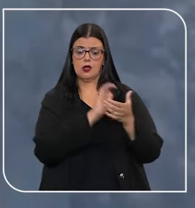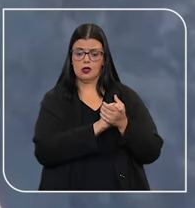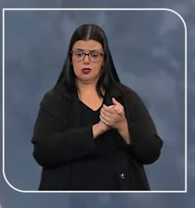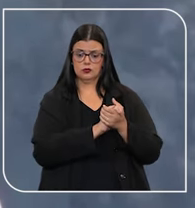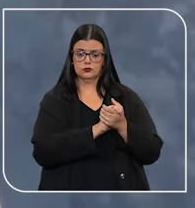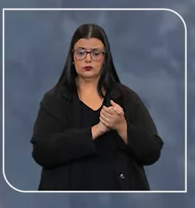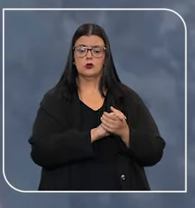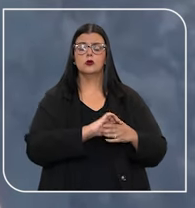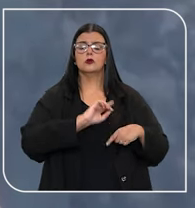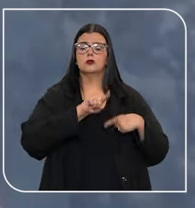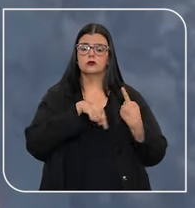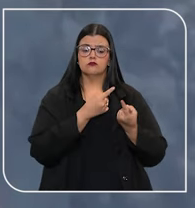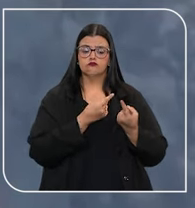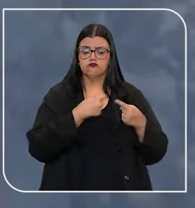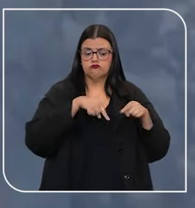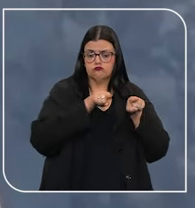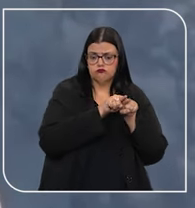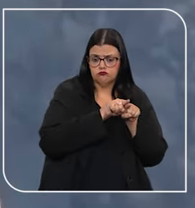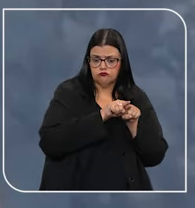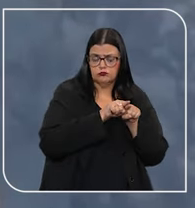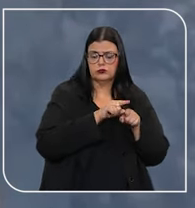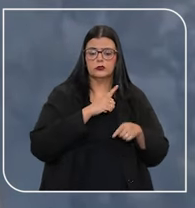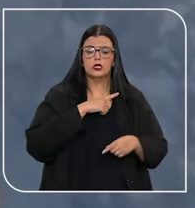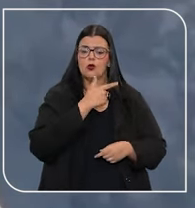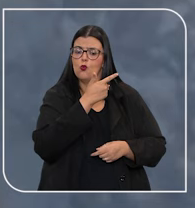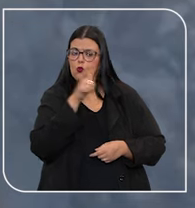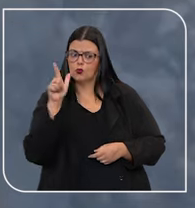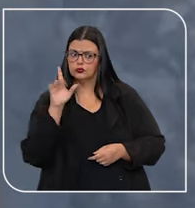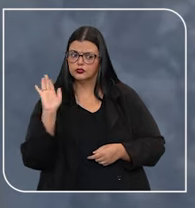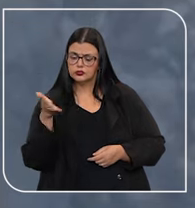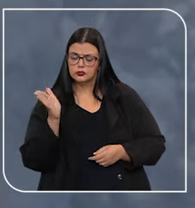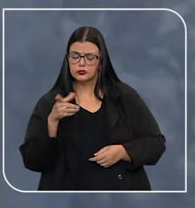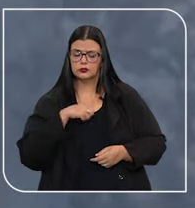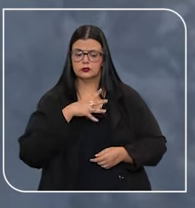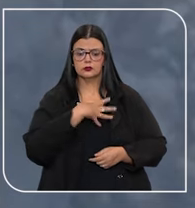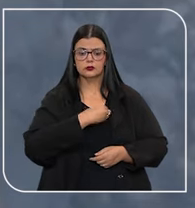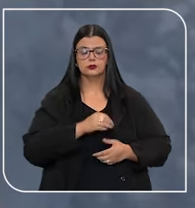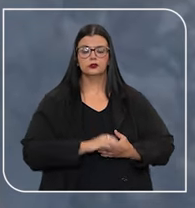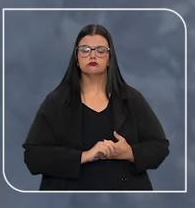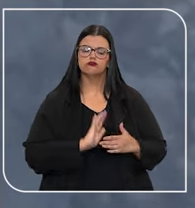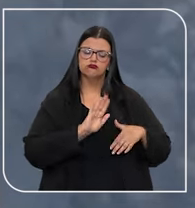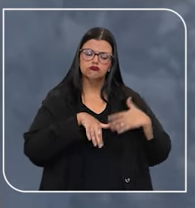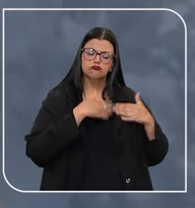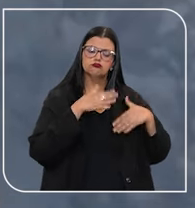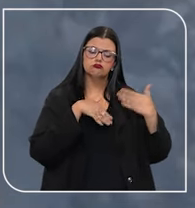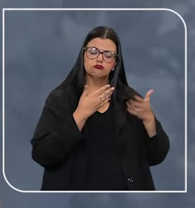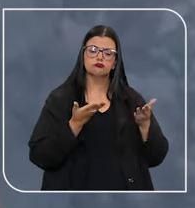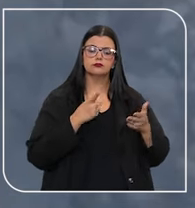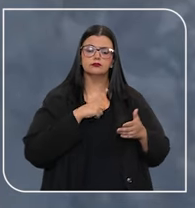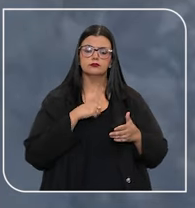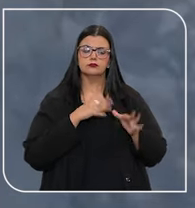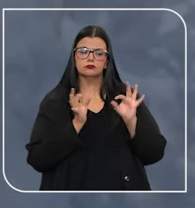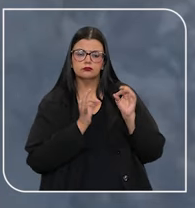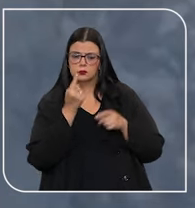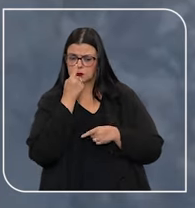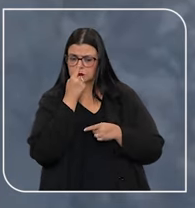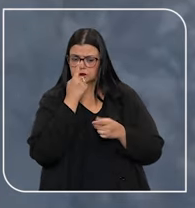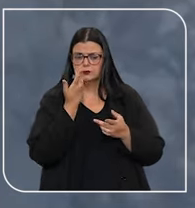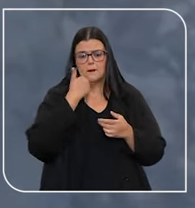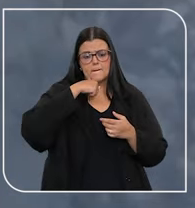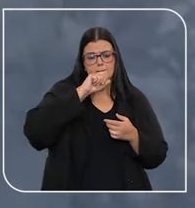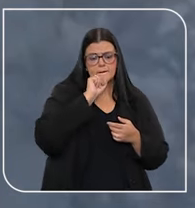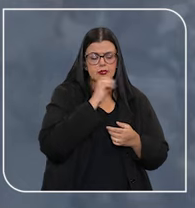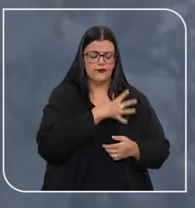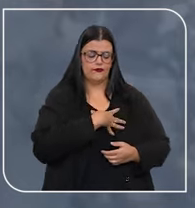eh casou ou estabeleceu uma união afetiva com uma outra que já tinha filho e aí no curso dessa relação acabou se